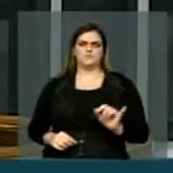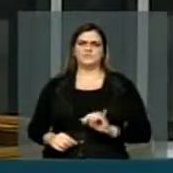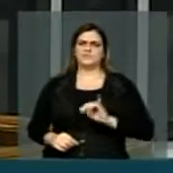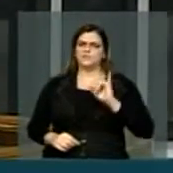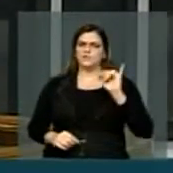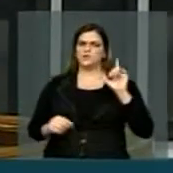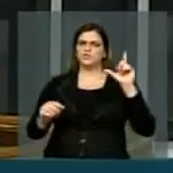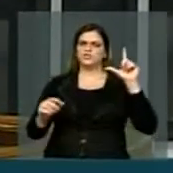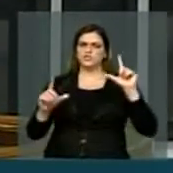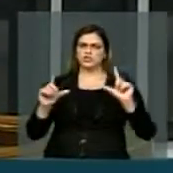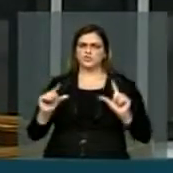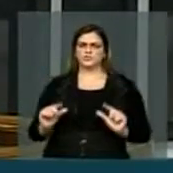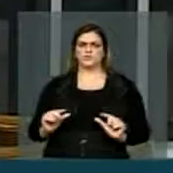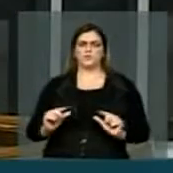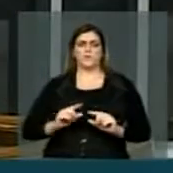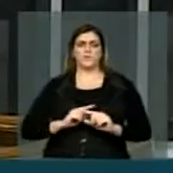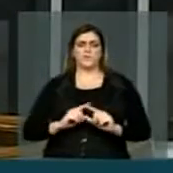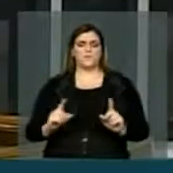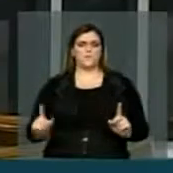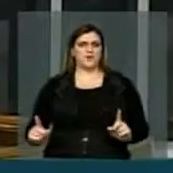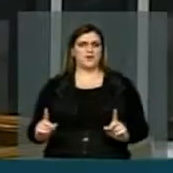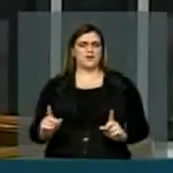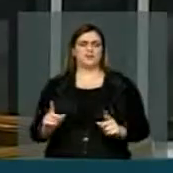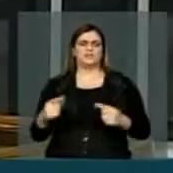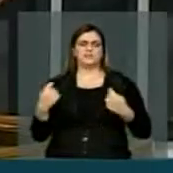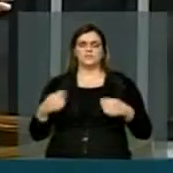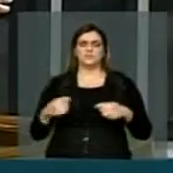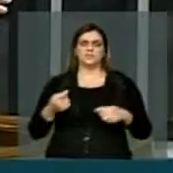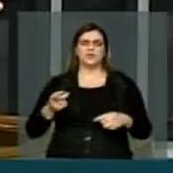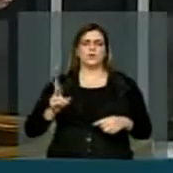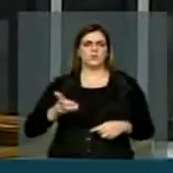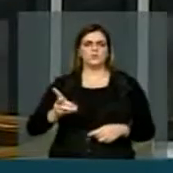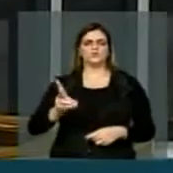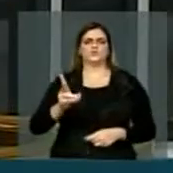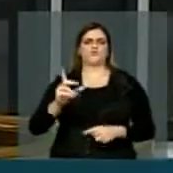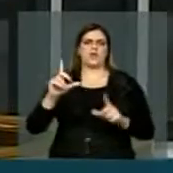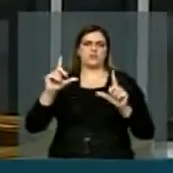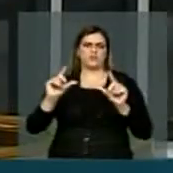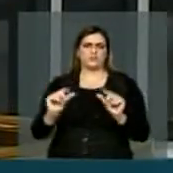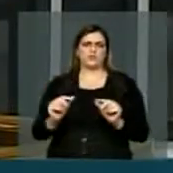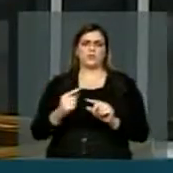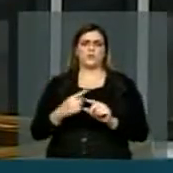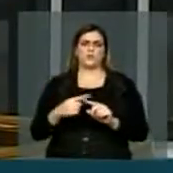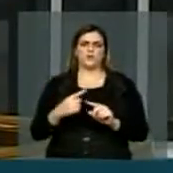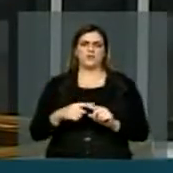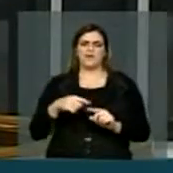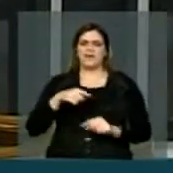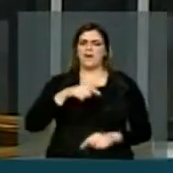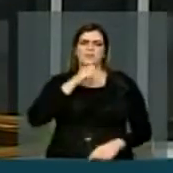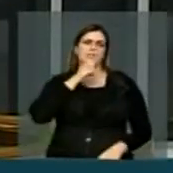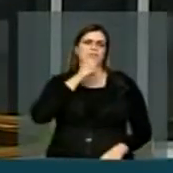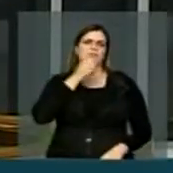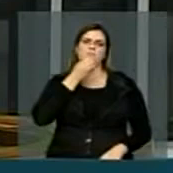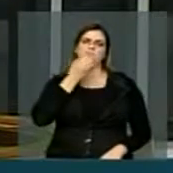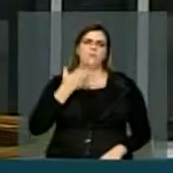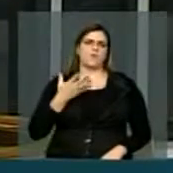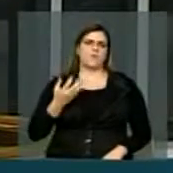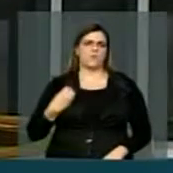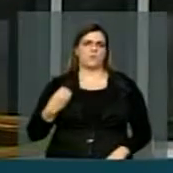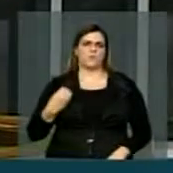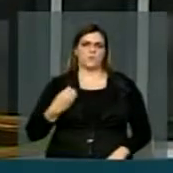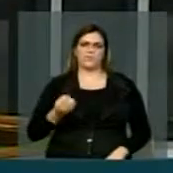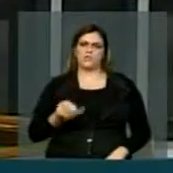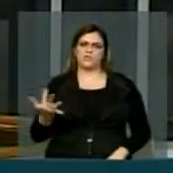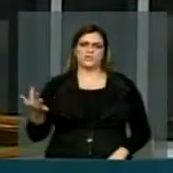uma redução importante, mas dentro daquilo, precisamos continuar reduzindo, porque essa razão não nos interessa.